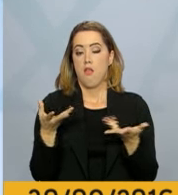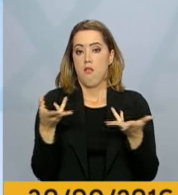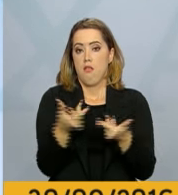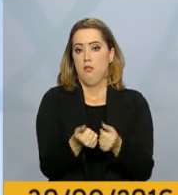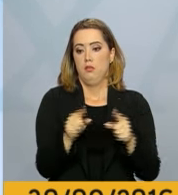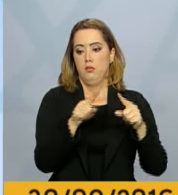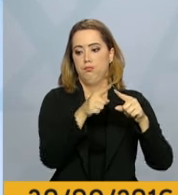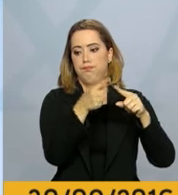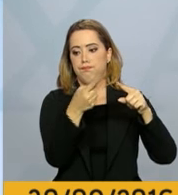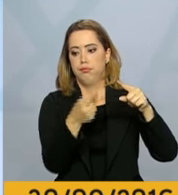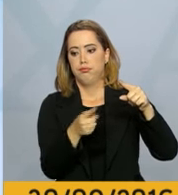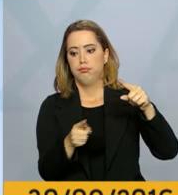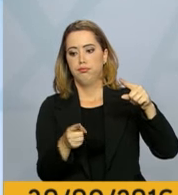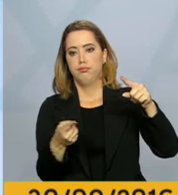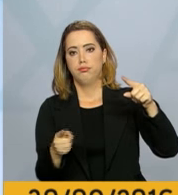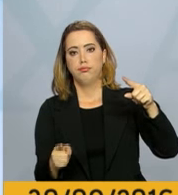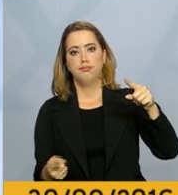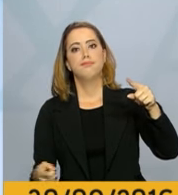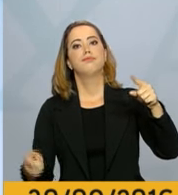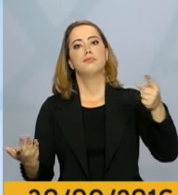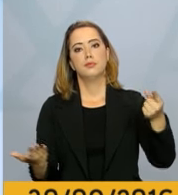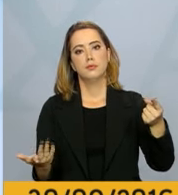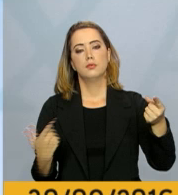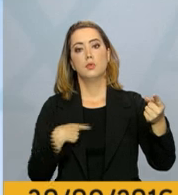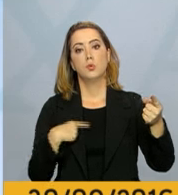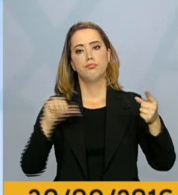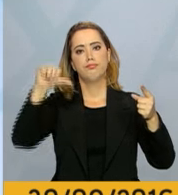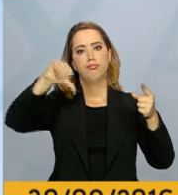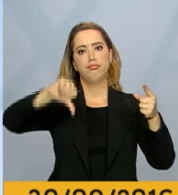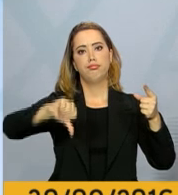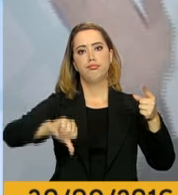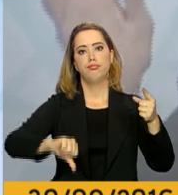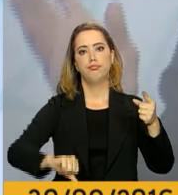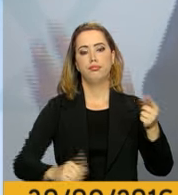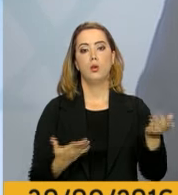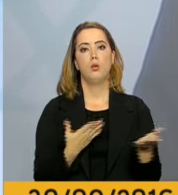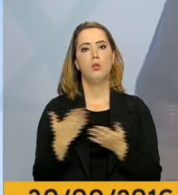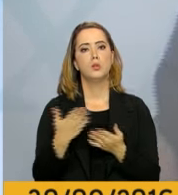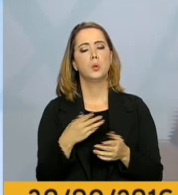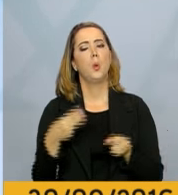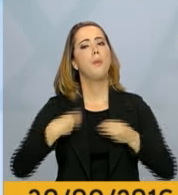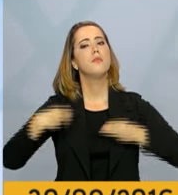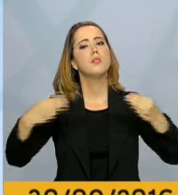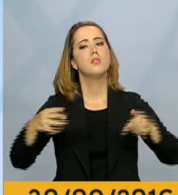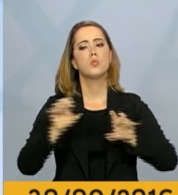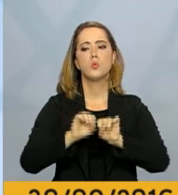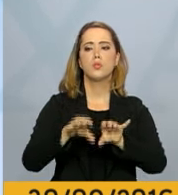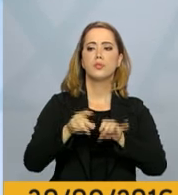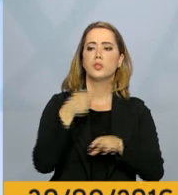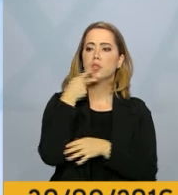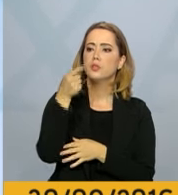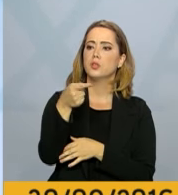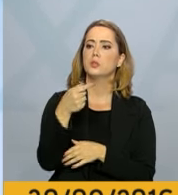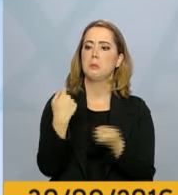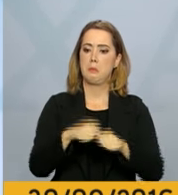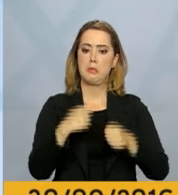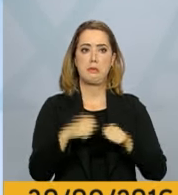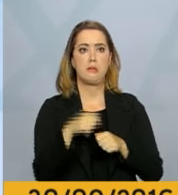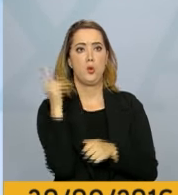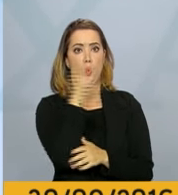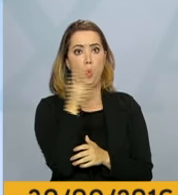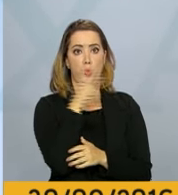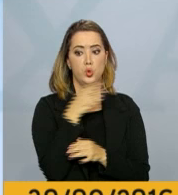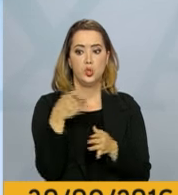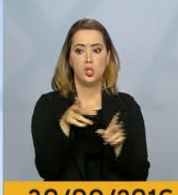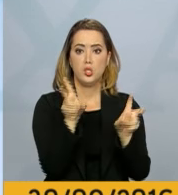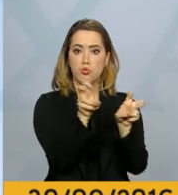aqui para baixo. Então, num dado momento, o ministro da Educação veio a mim e me disse, ó, Temer, presidente, precisamos logo cuidar desse